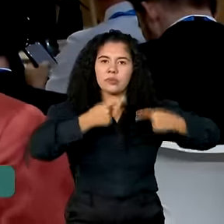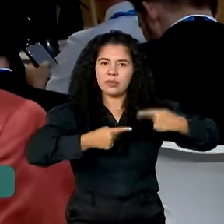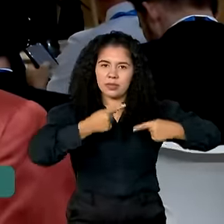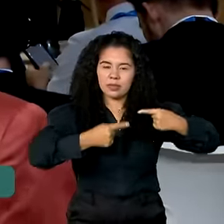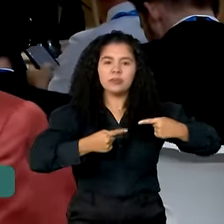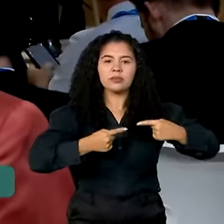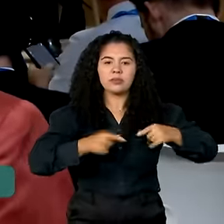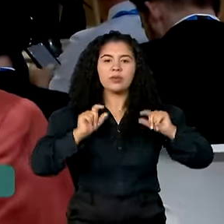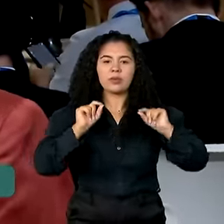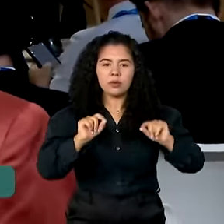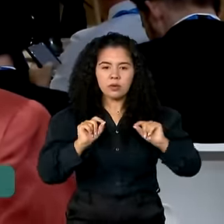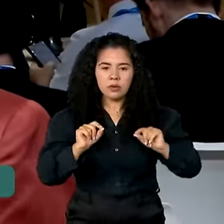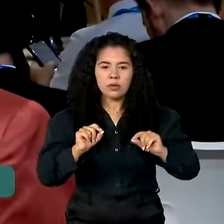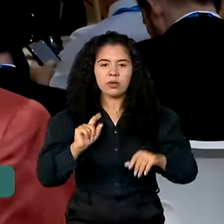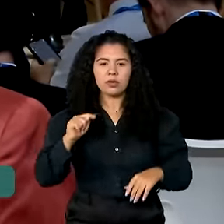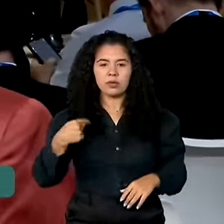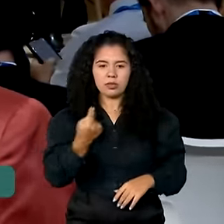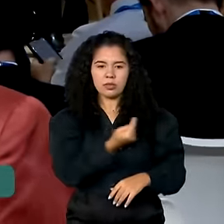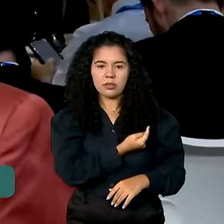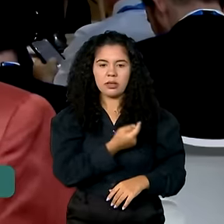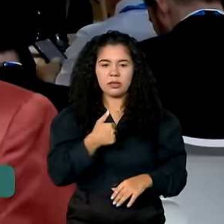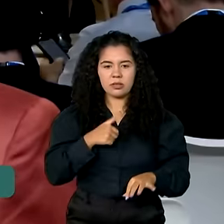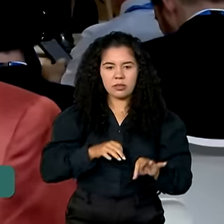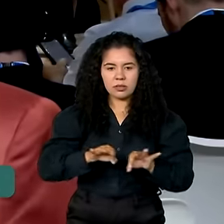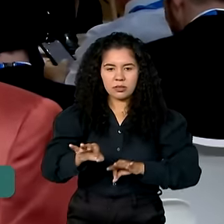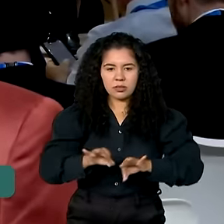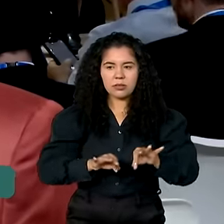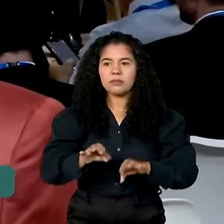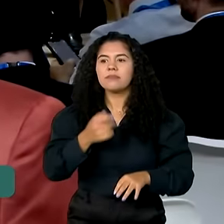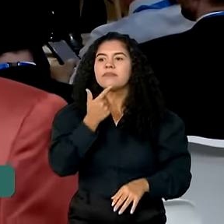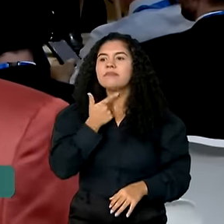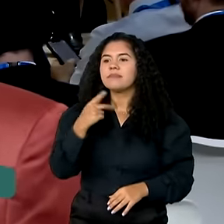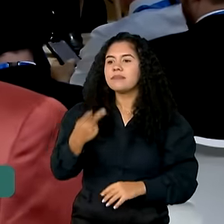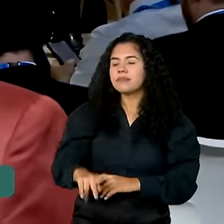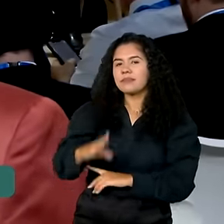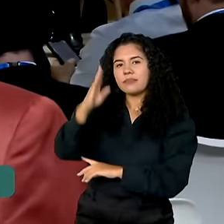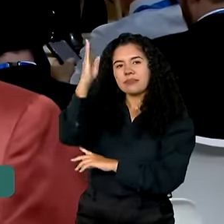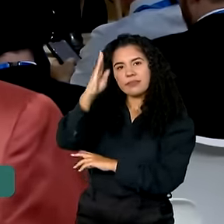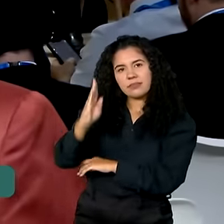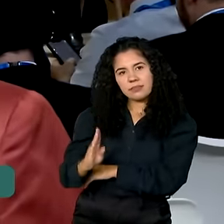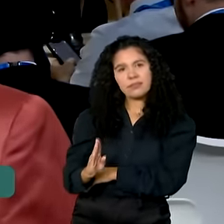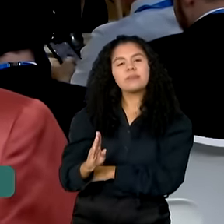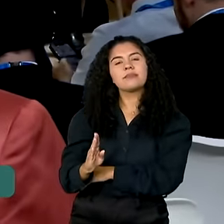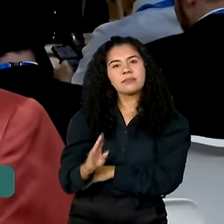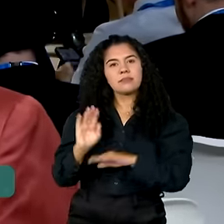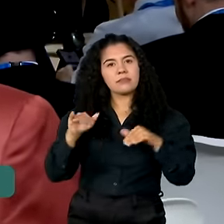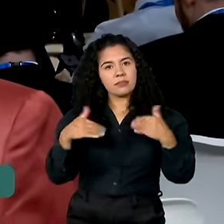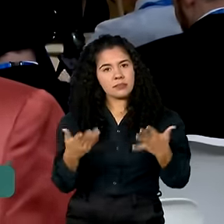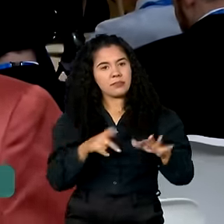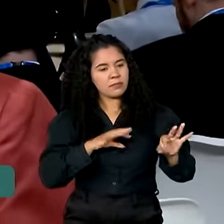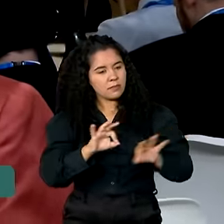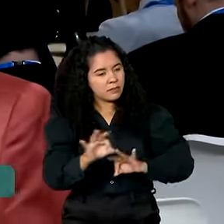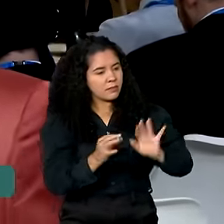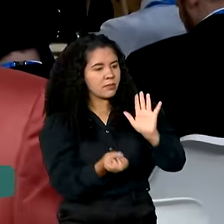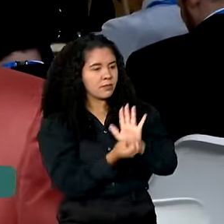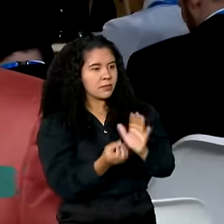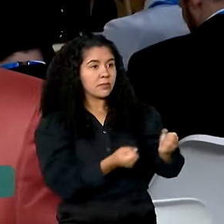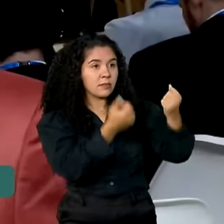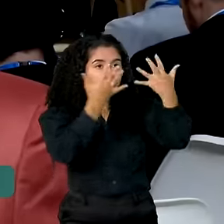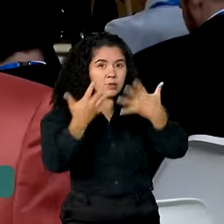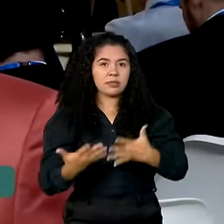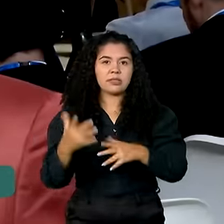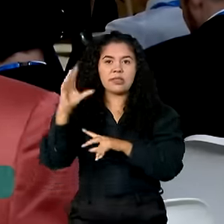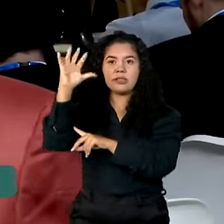reverbera também no nosso ordenamento jurídico brasileiro, né? Então, toda a legislação brasileira que vai ser produzida, que fala sobre clima,